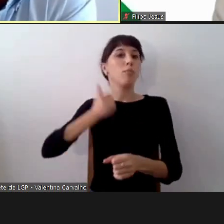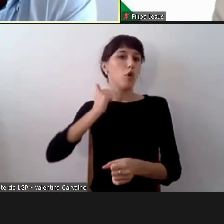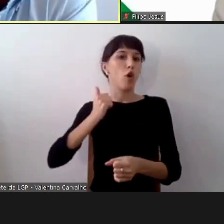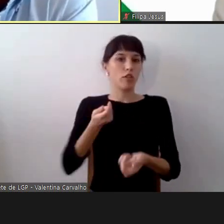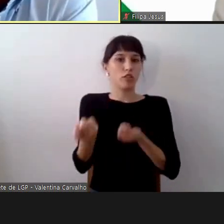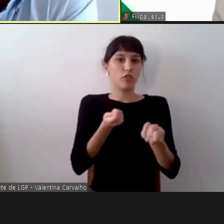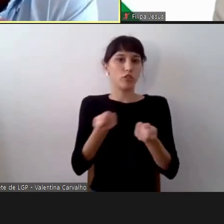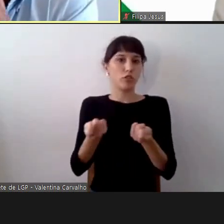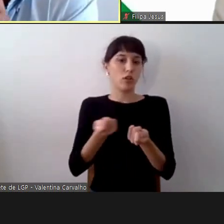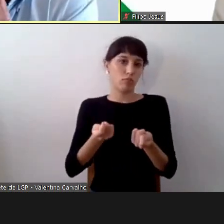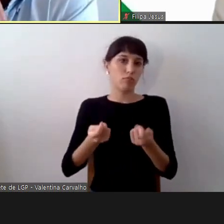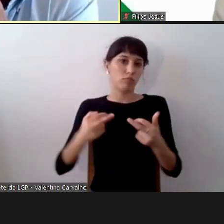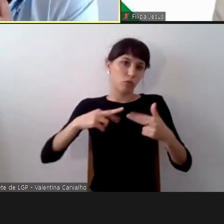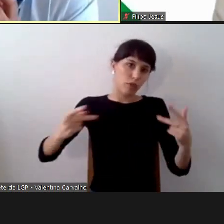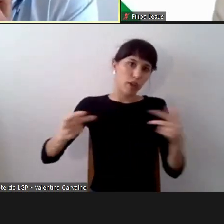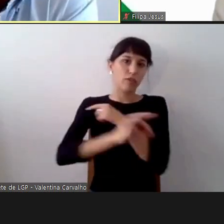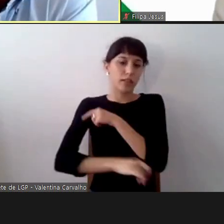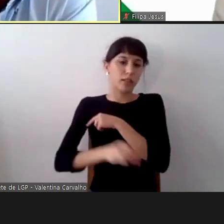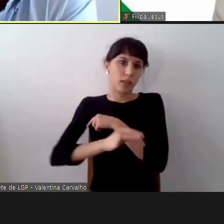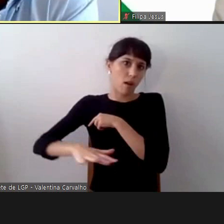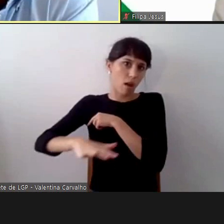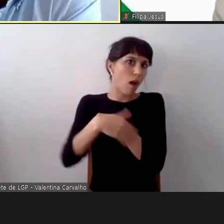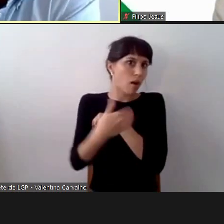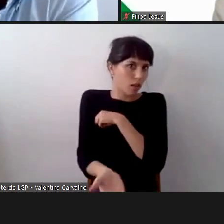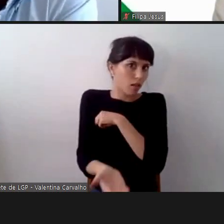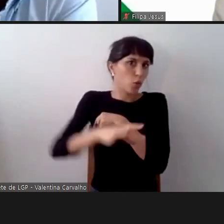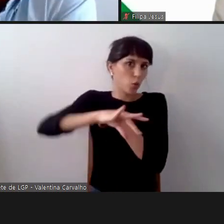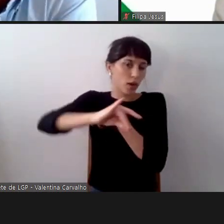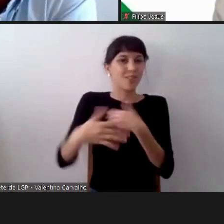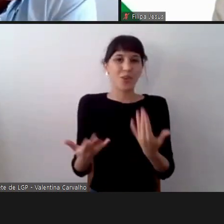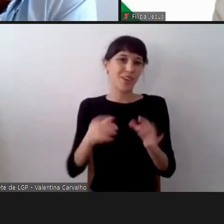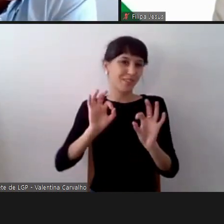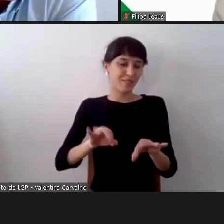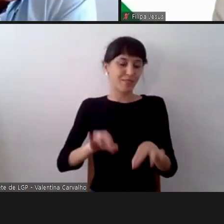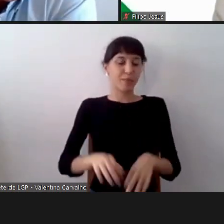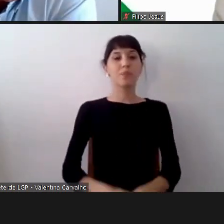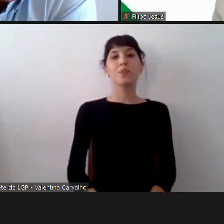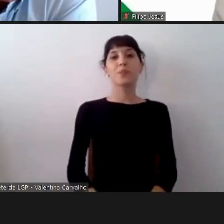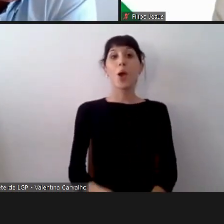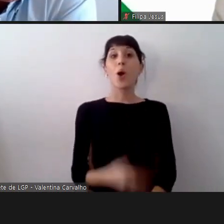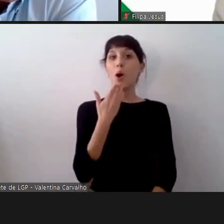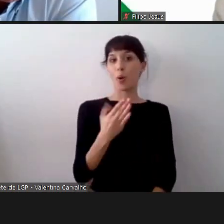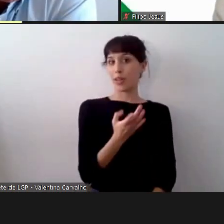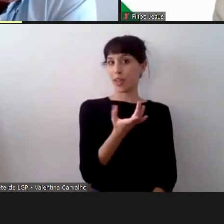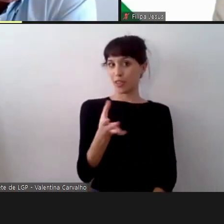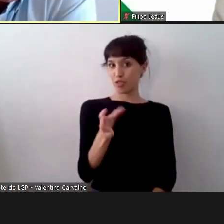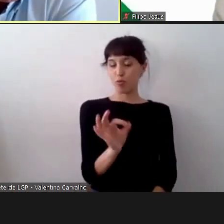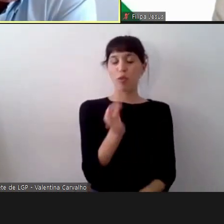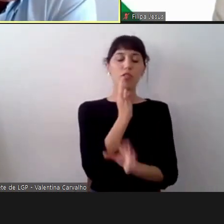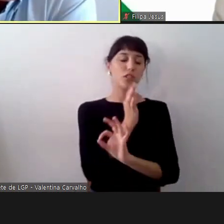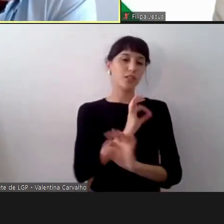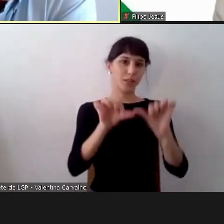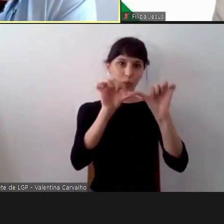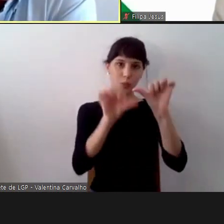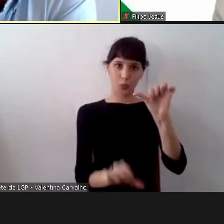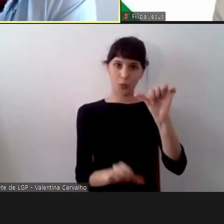neste momento, ficaria por aqui. Muito obrigada, João, uma excelente intervenção.